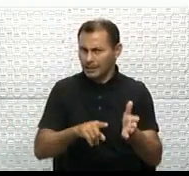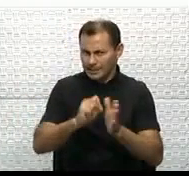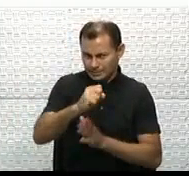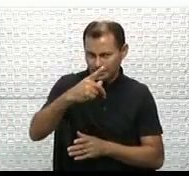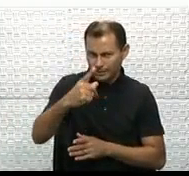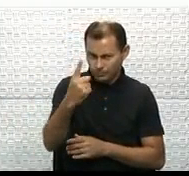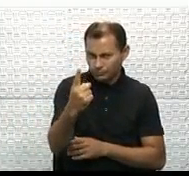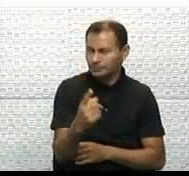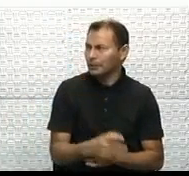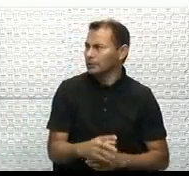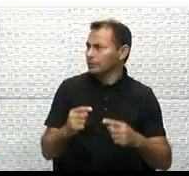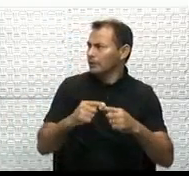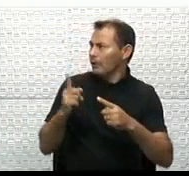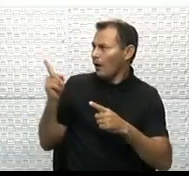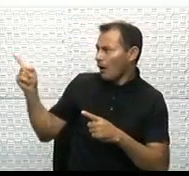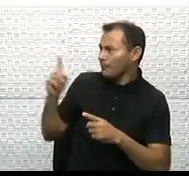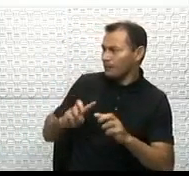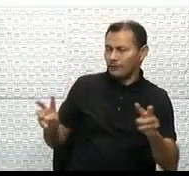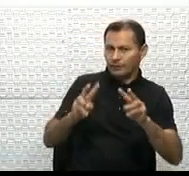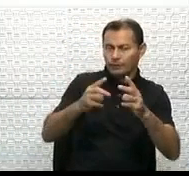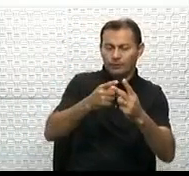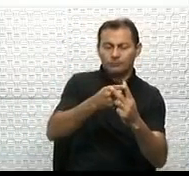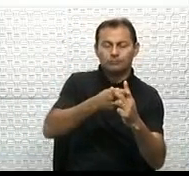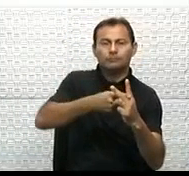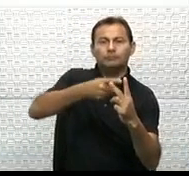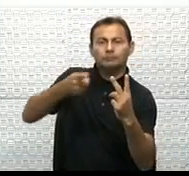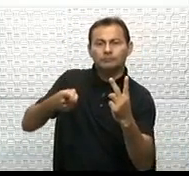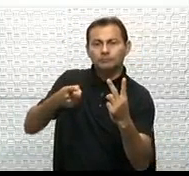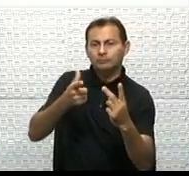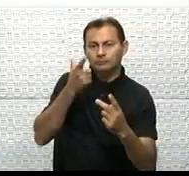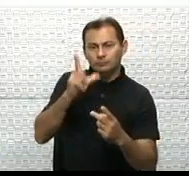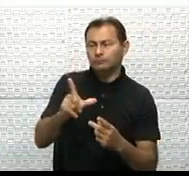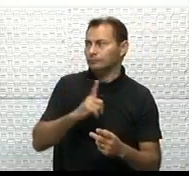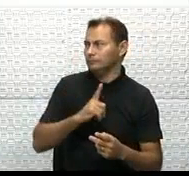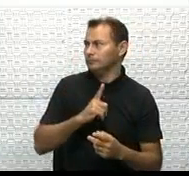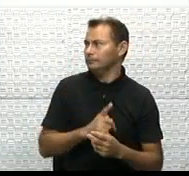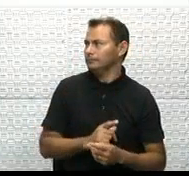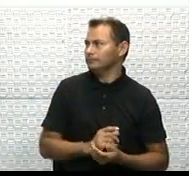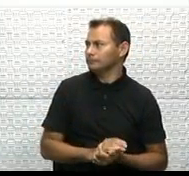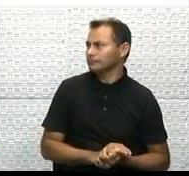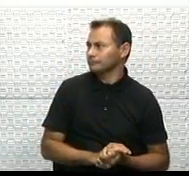coeficiente de correlação. Elevando esse valor ao quadrado, obtemos o